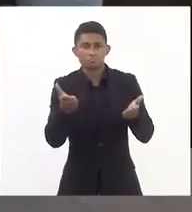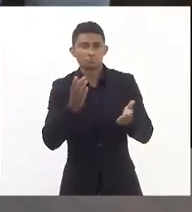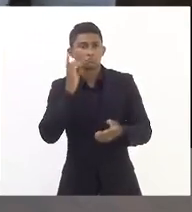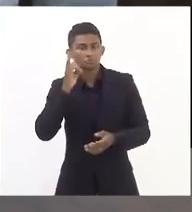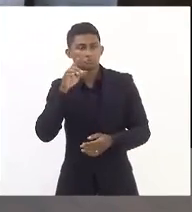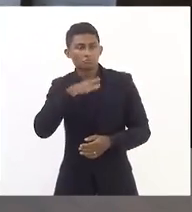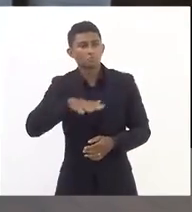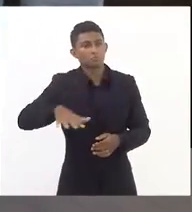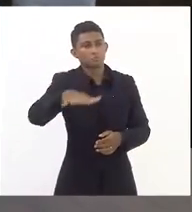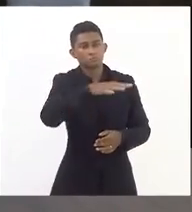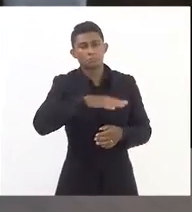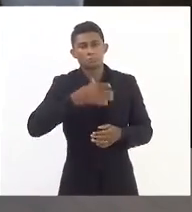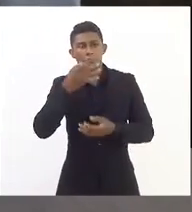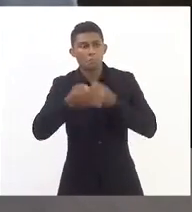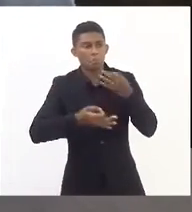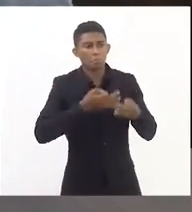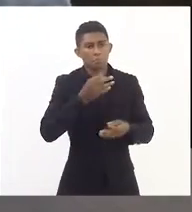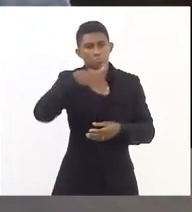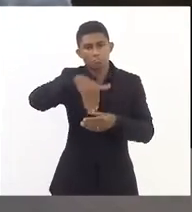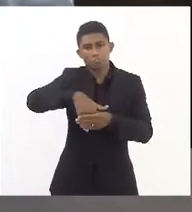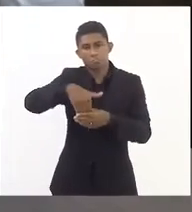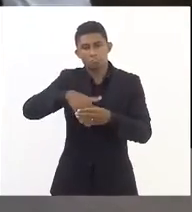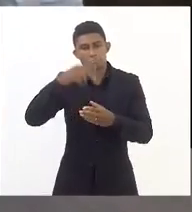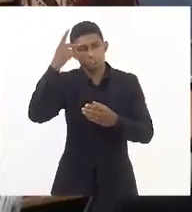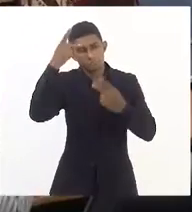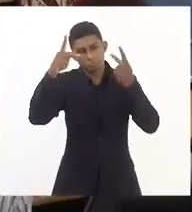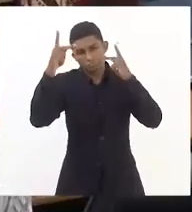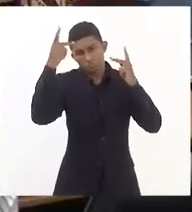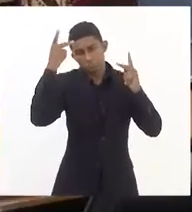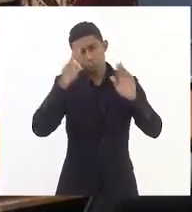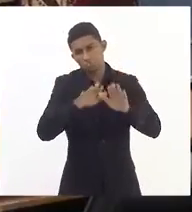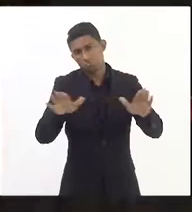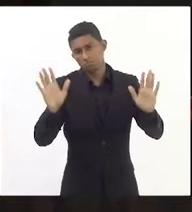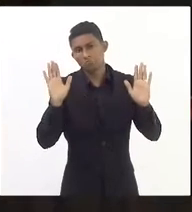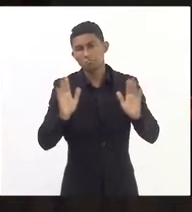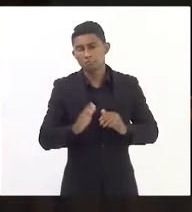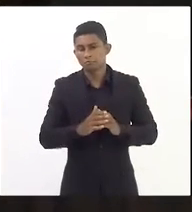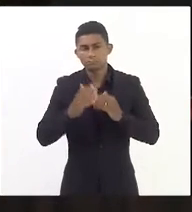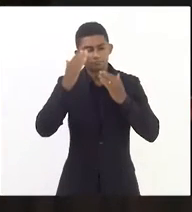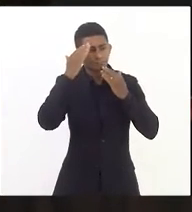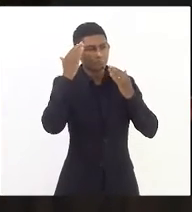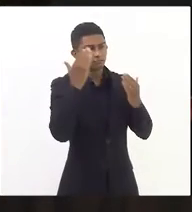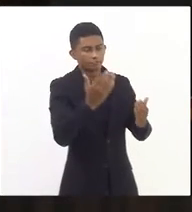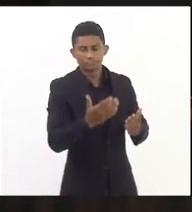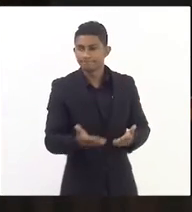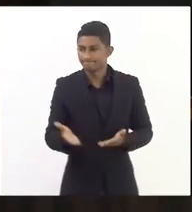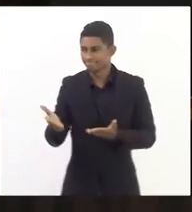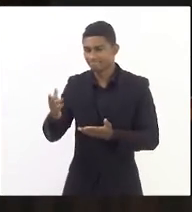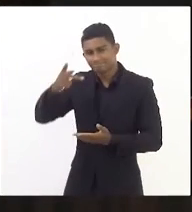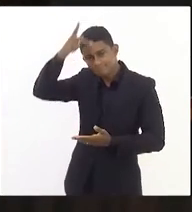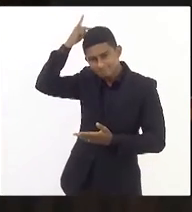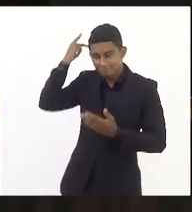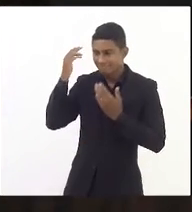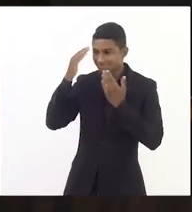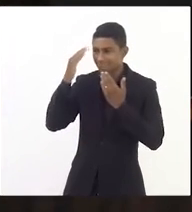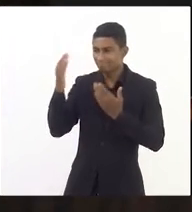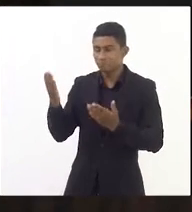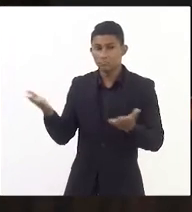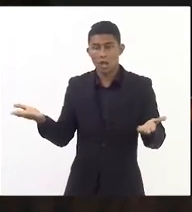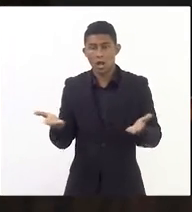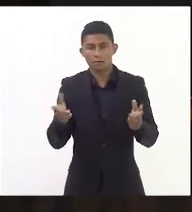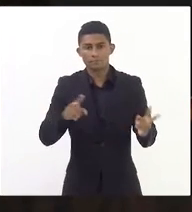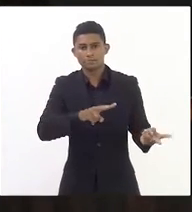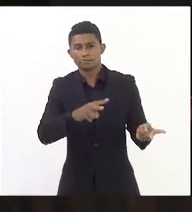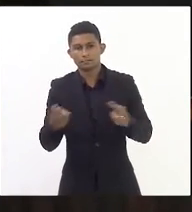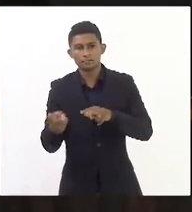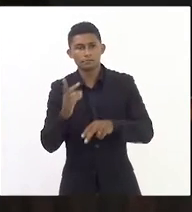deputados votarem conforme desejarem. Muito obrigado, senhor presidente. Obrigado, deputado Luiz Paulo. Para encaminhar, deputada